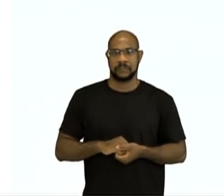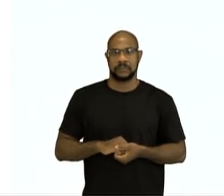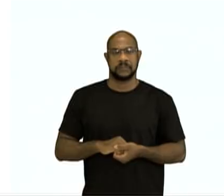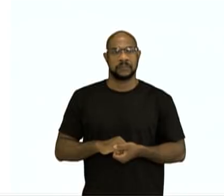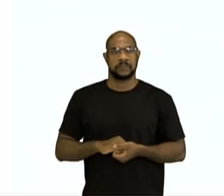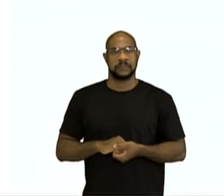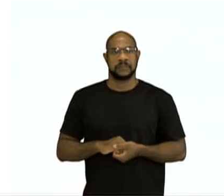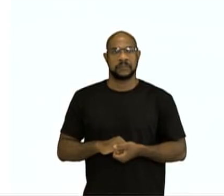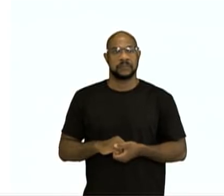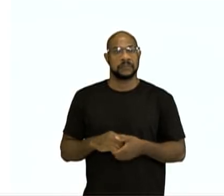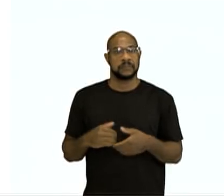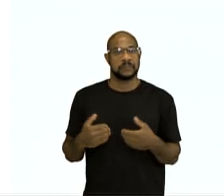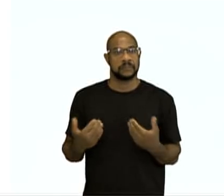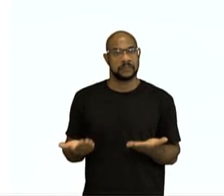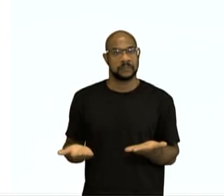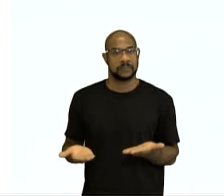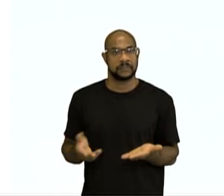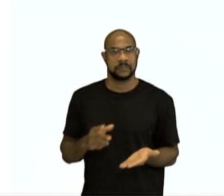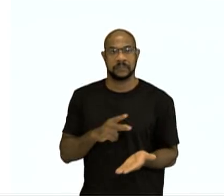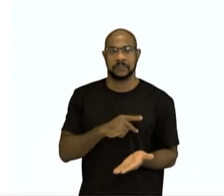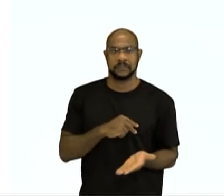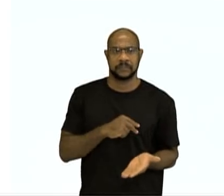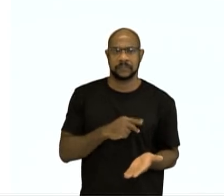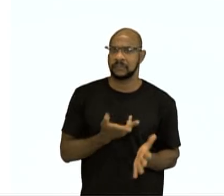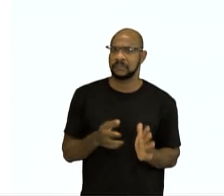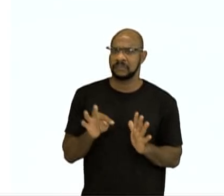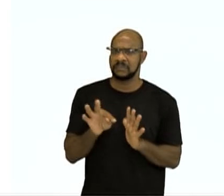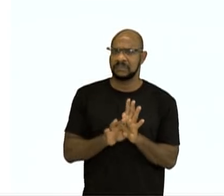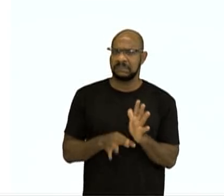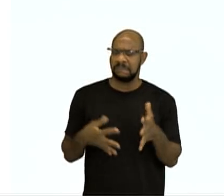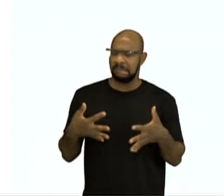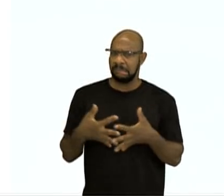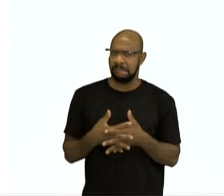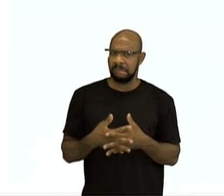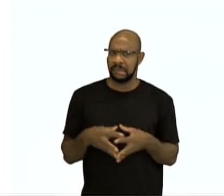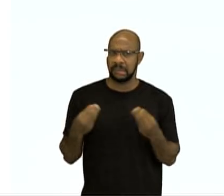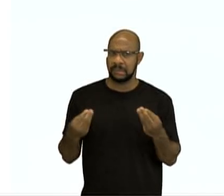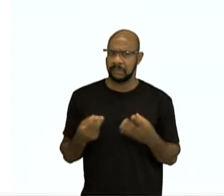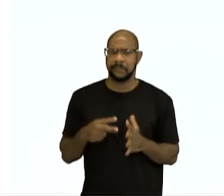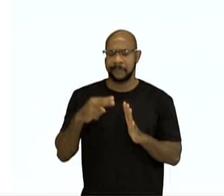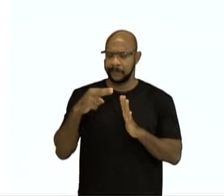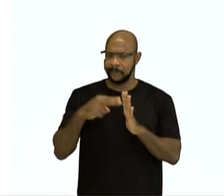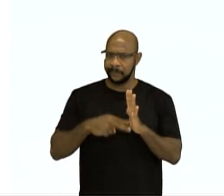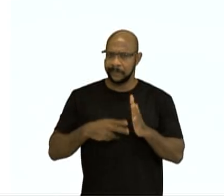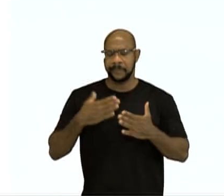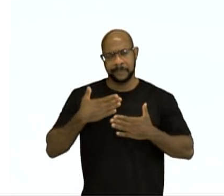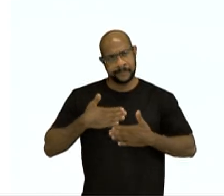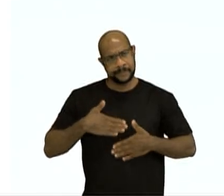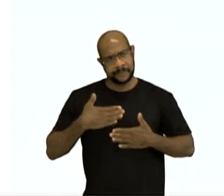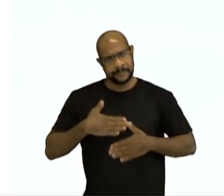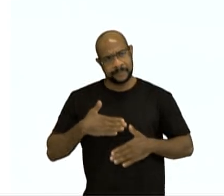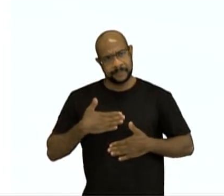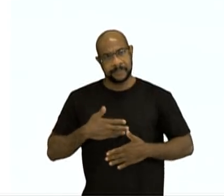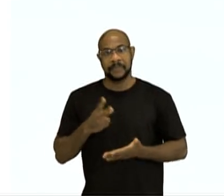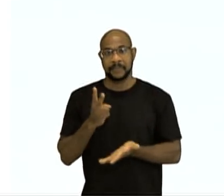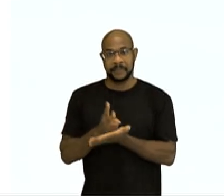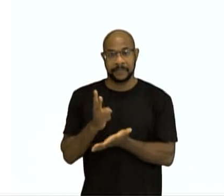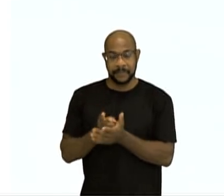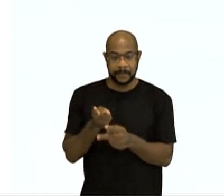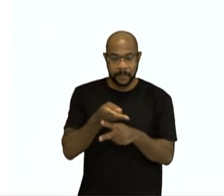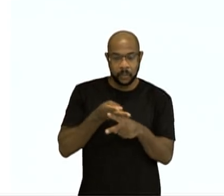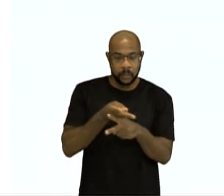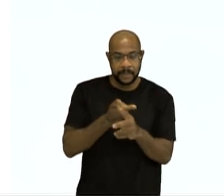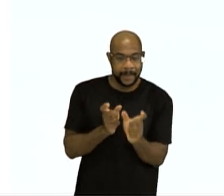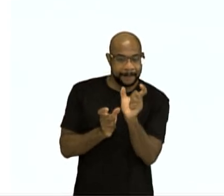Opa! Nossa, teacher, que texto complicado. Vamos sempre devagar, por partes, sempre procurando as